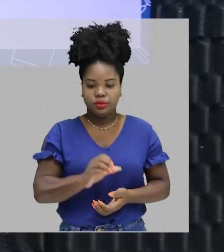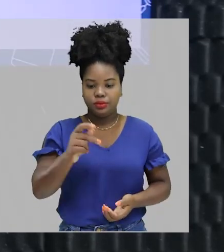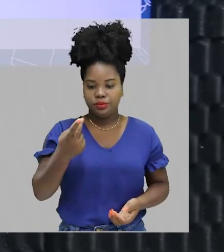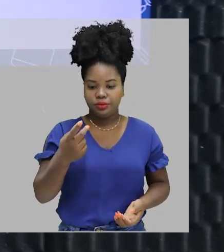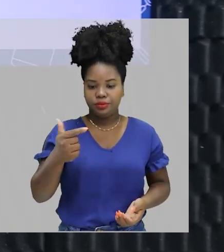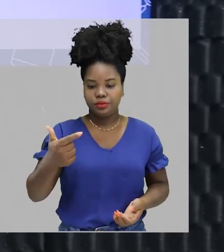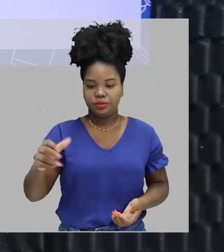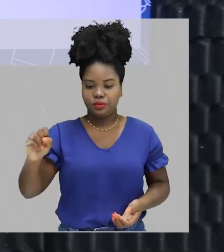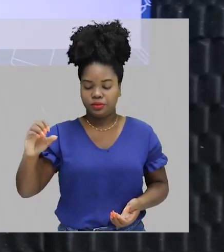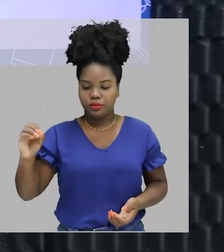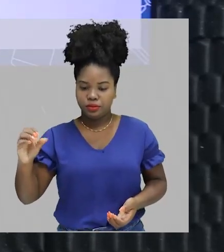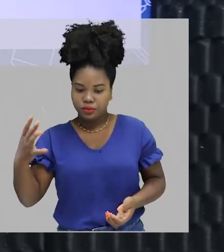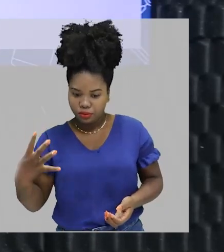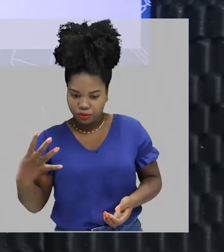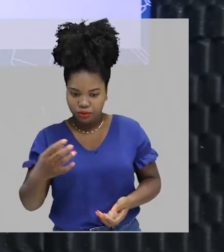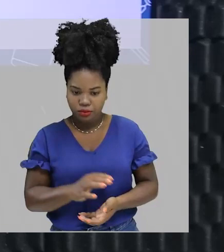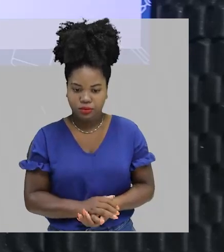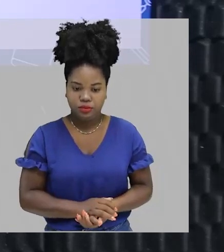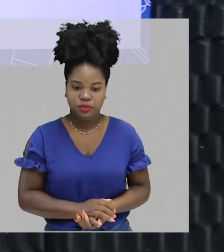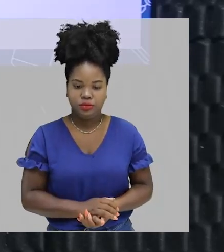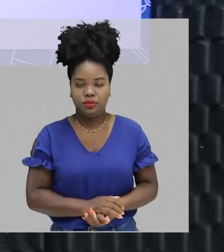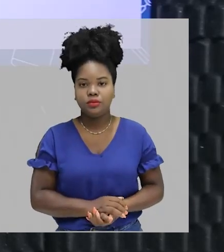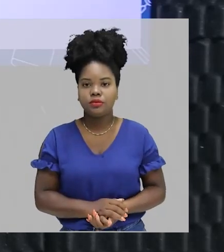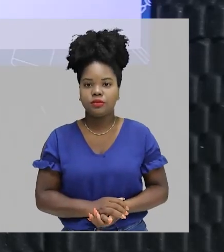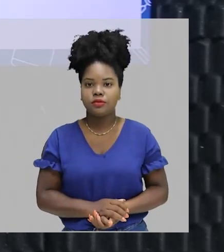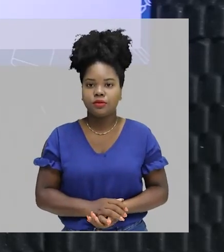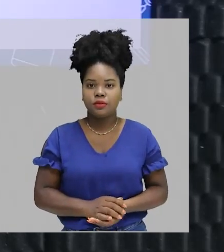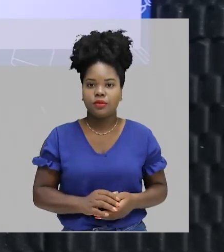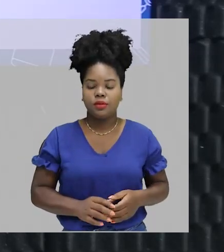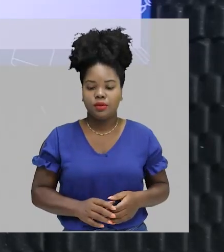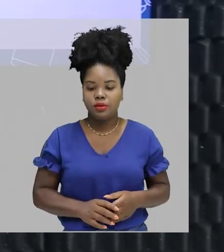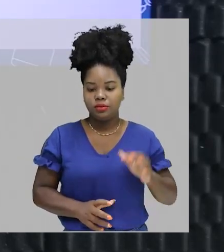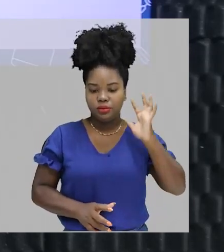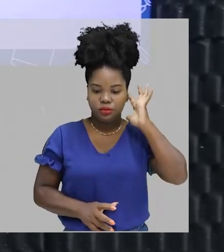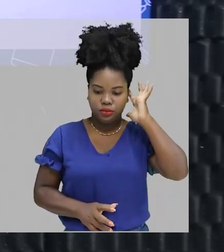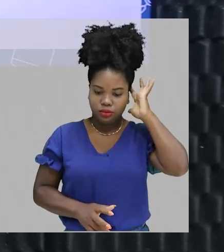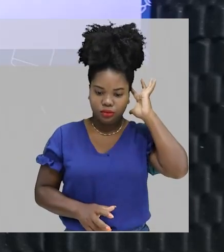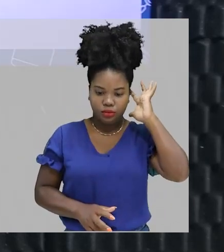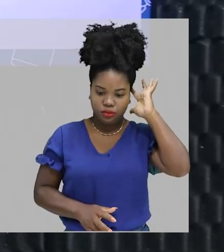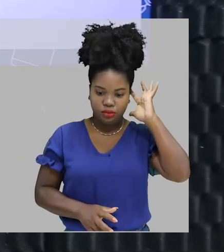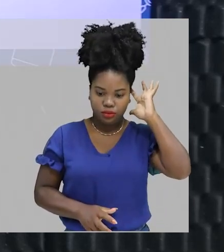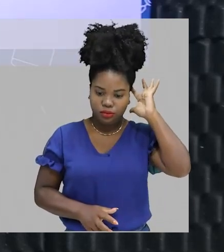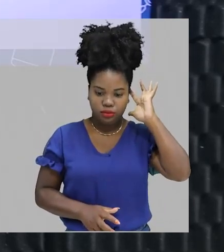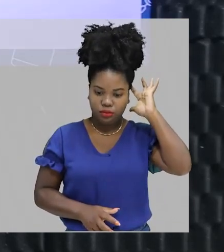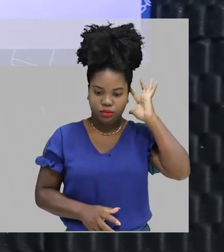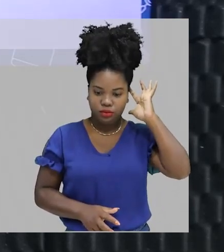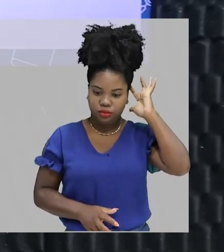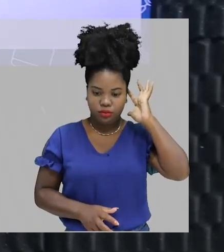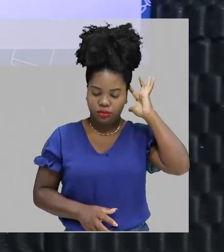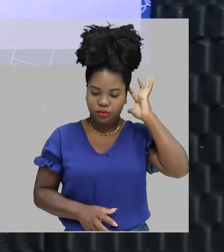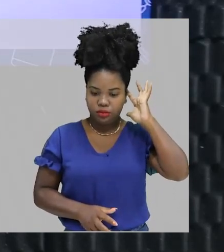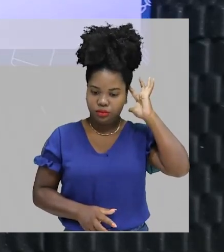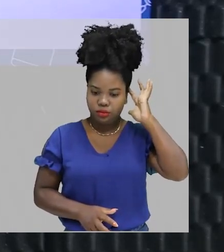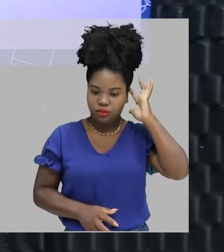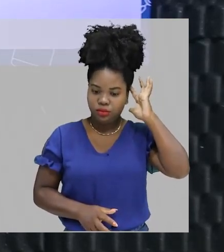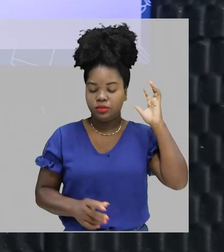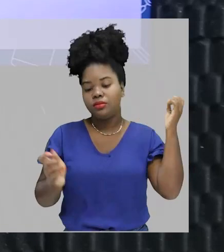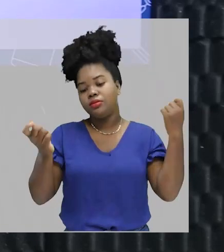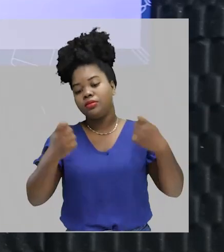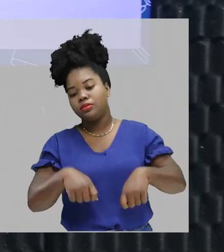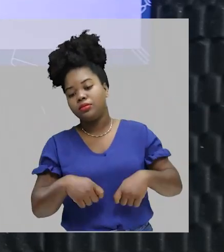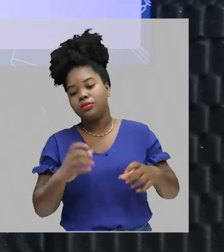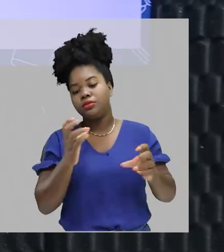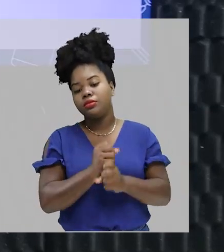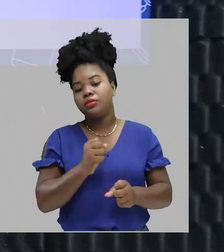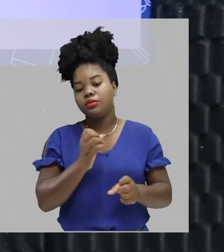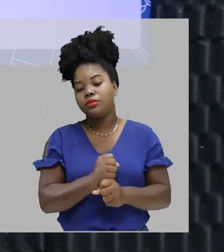que nós eliminamos, né, nós cancelamos, ó, o SO2 e o SO3. Então, a gente pode